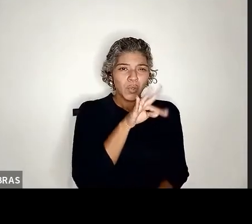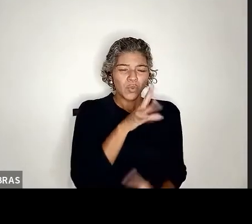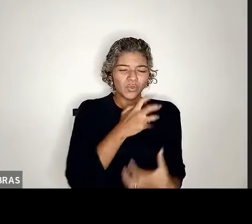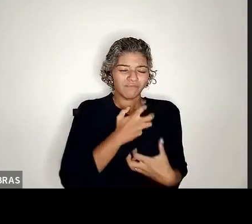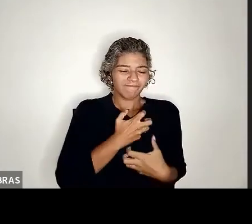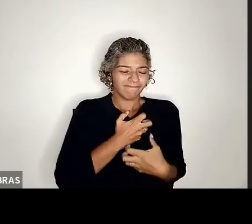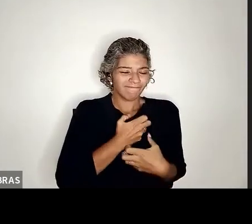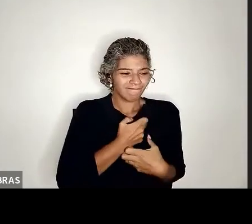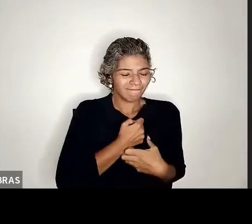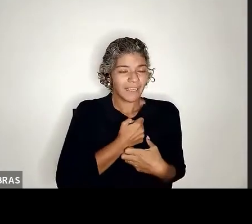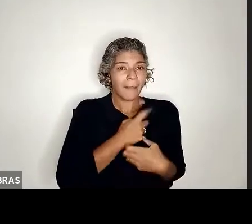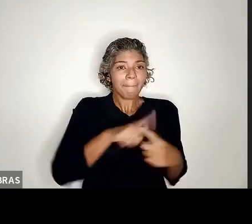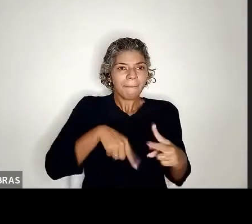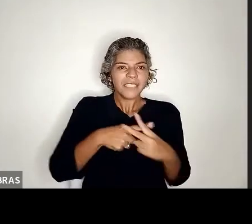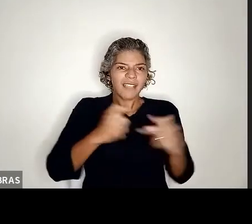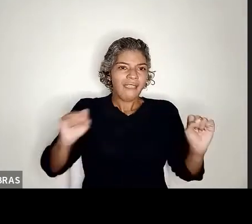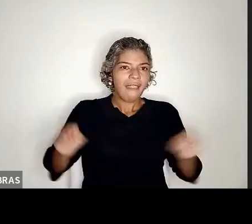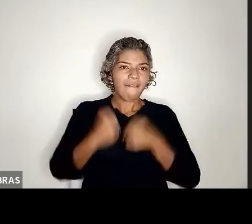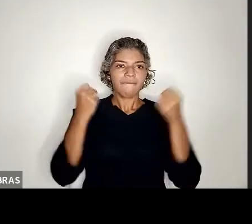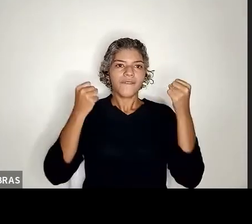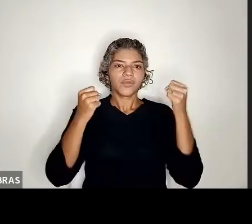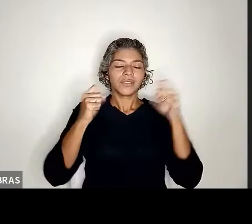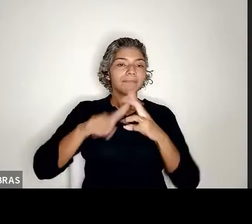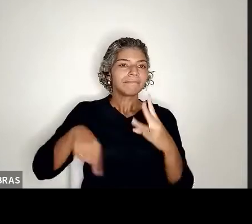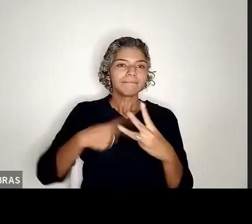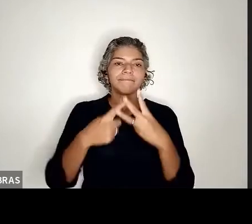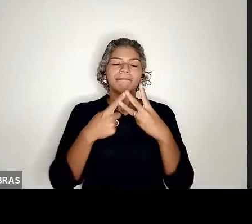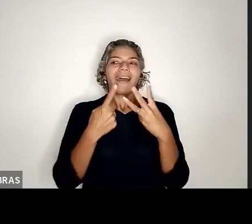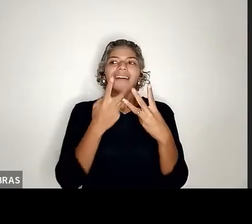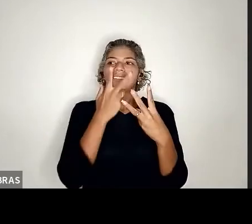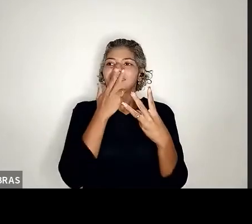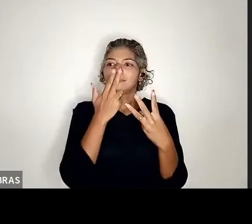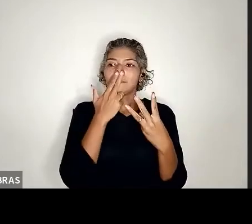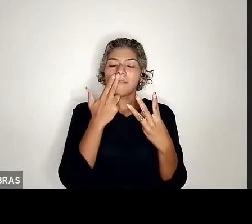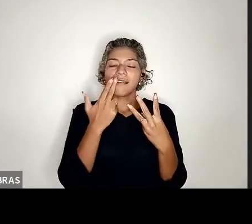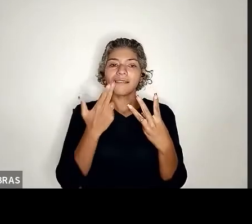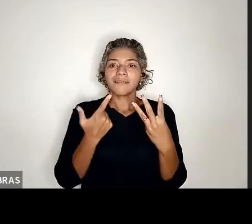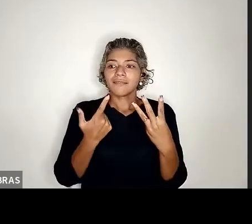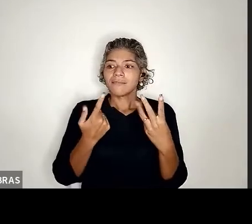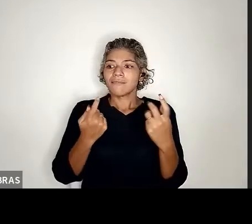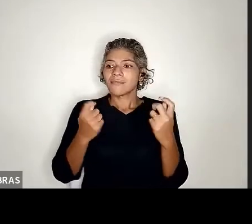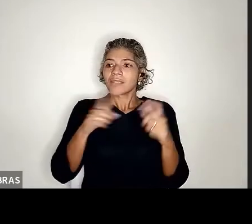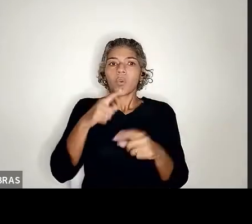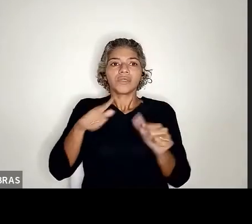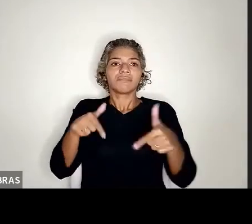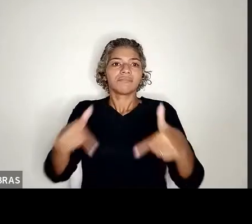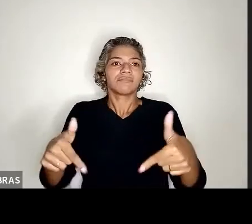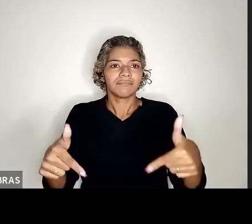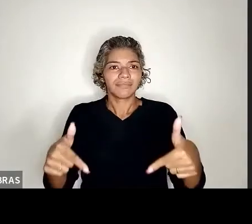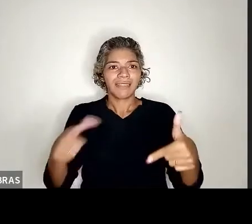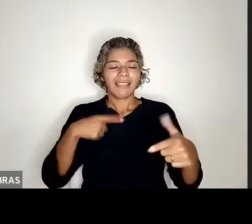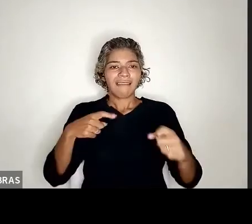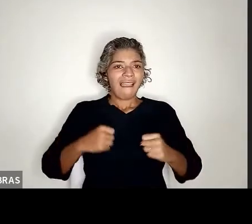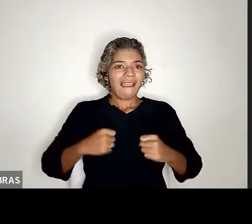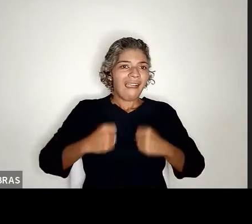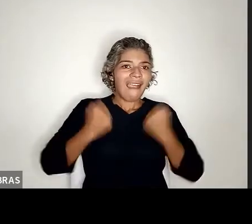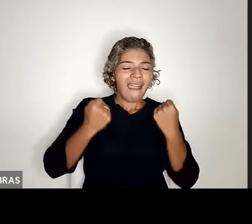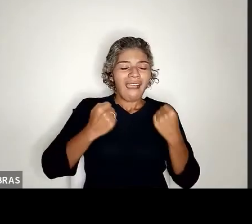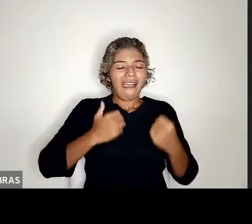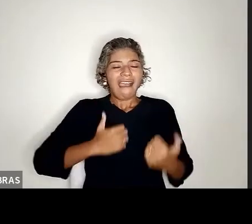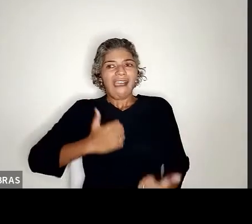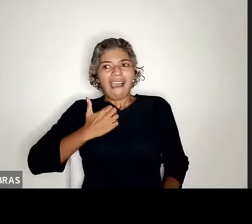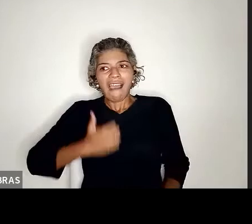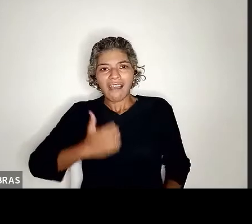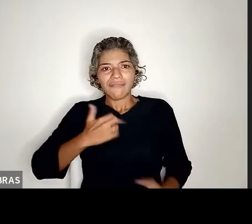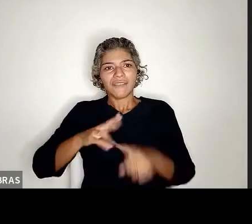com a impotência. Acho que era tudo isso misturado, luta, raiva, indignação e impotência. E foi nesse contexto